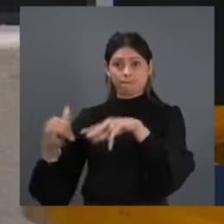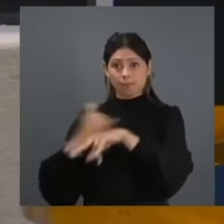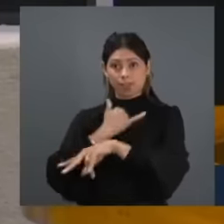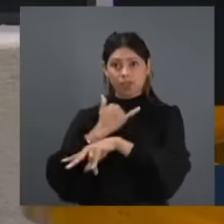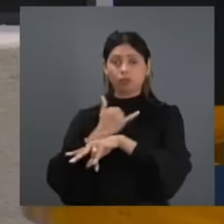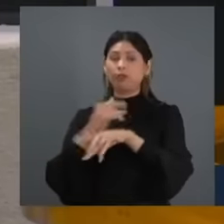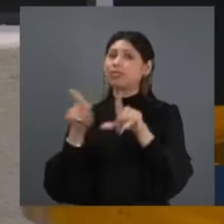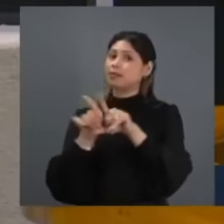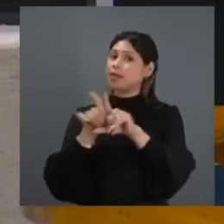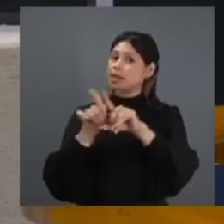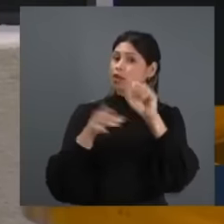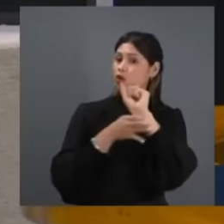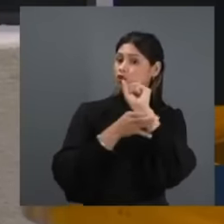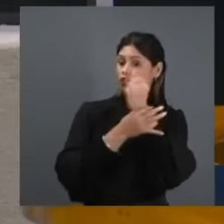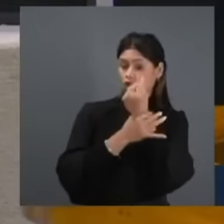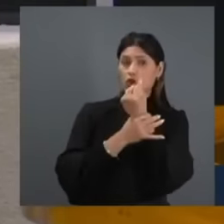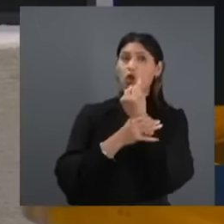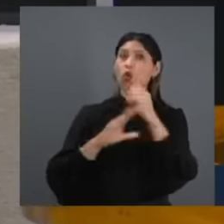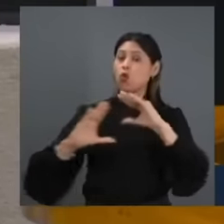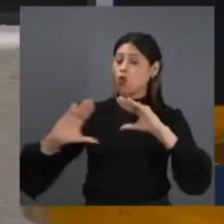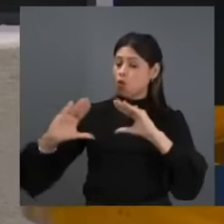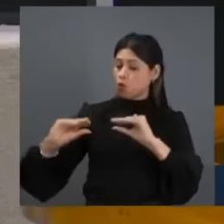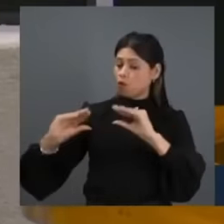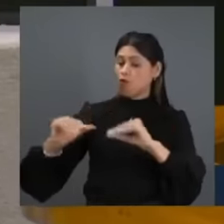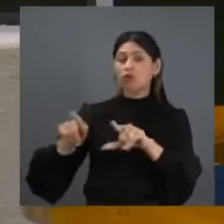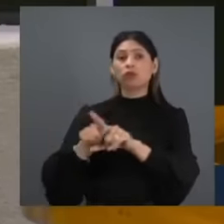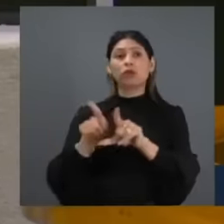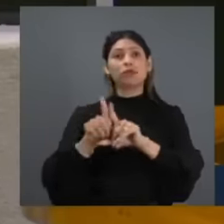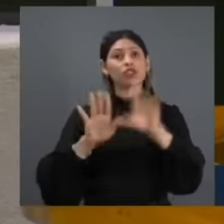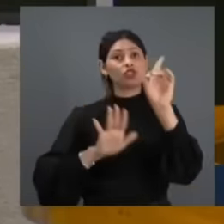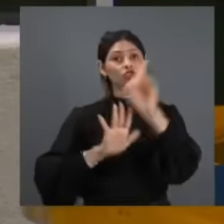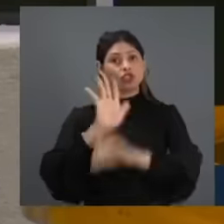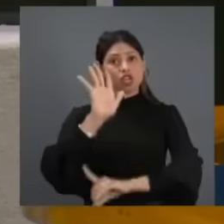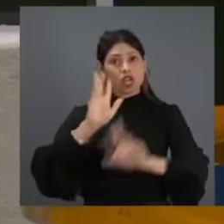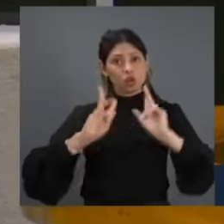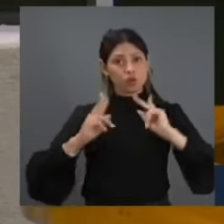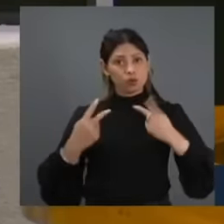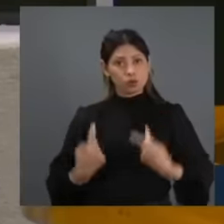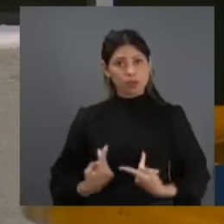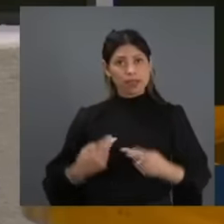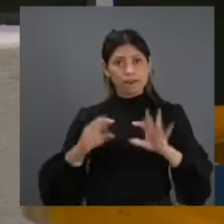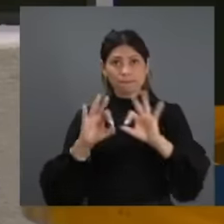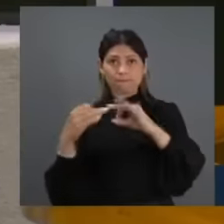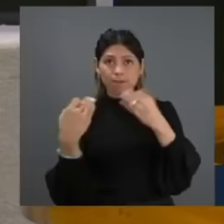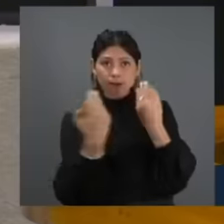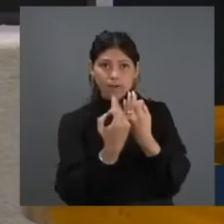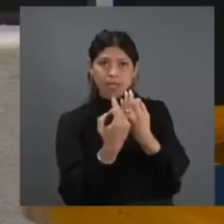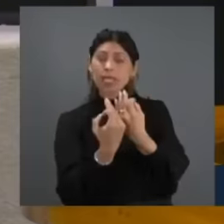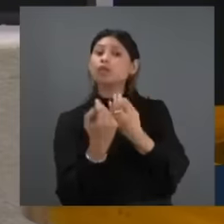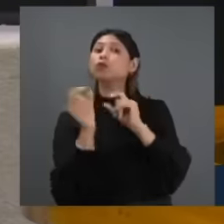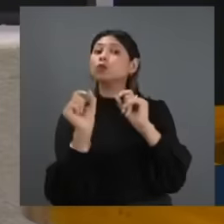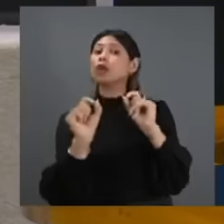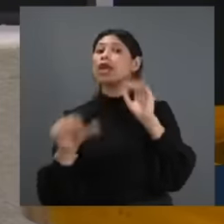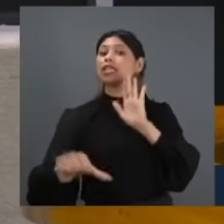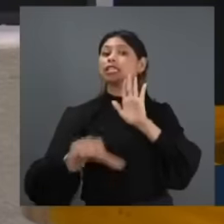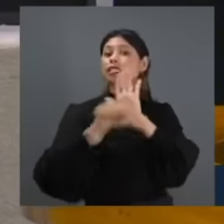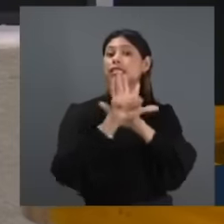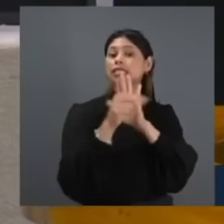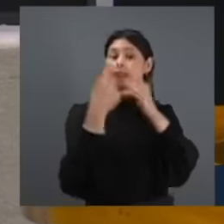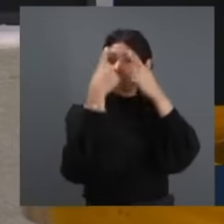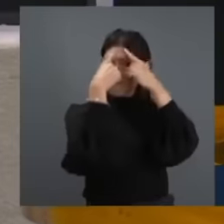em garantir conforto, em garantir os direitos humanos da família da vítima de crimes violentos, há